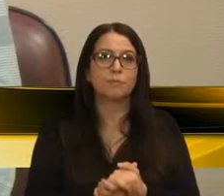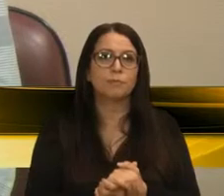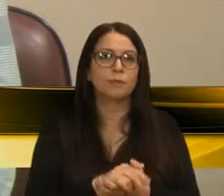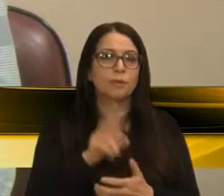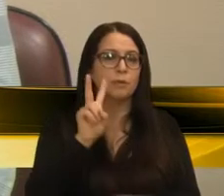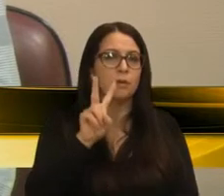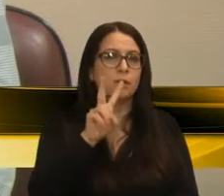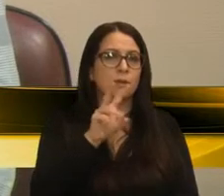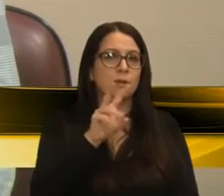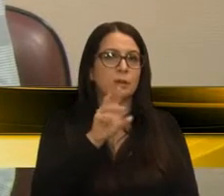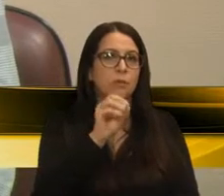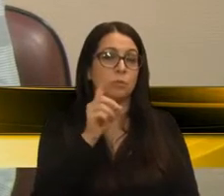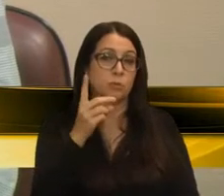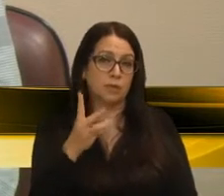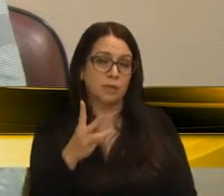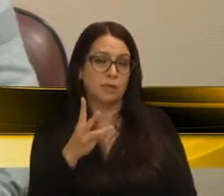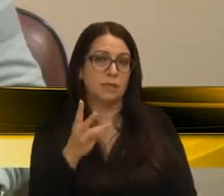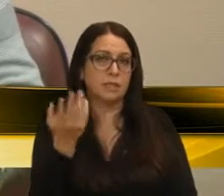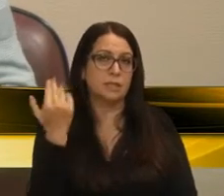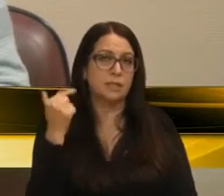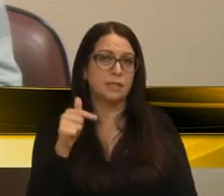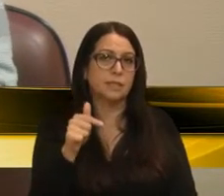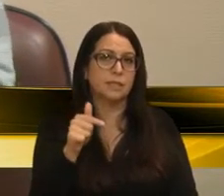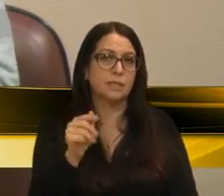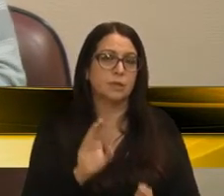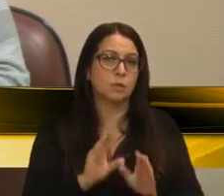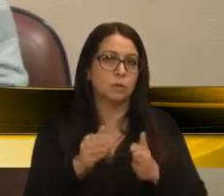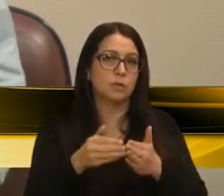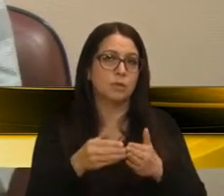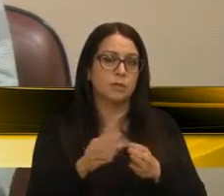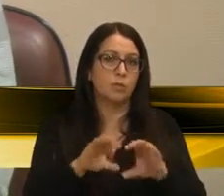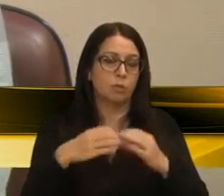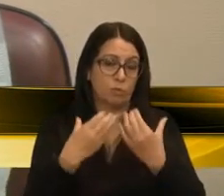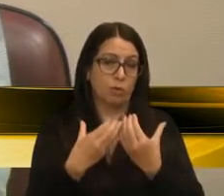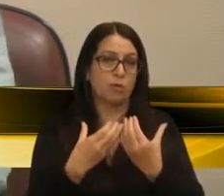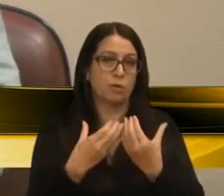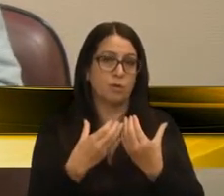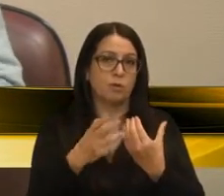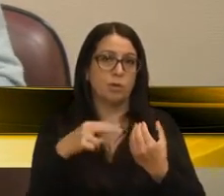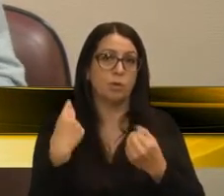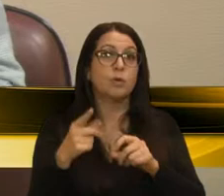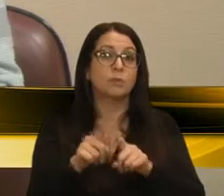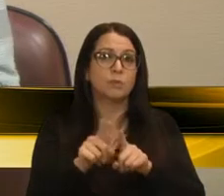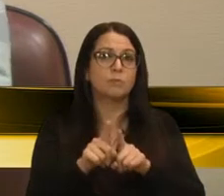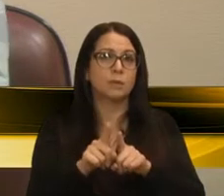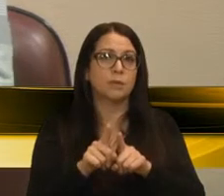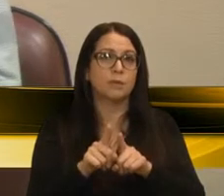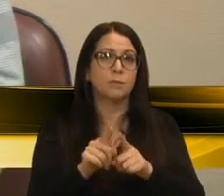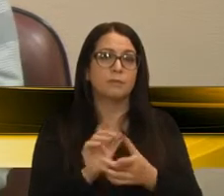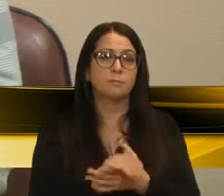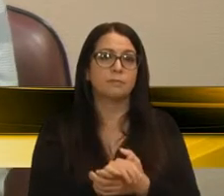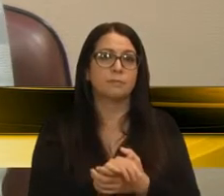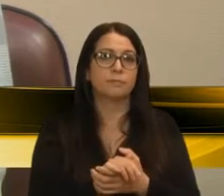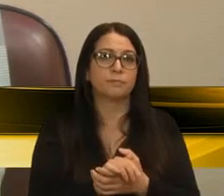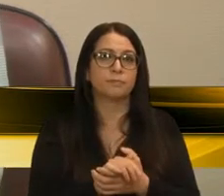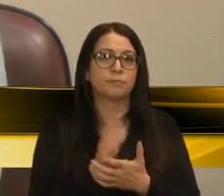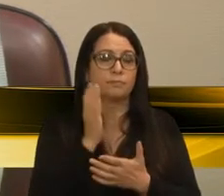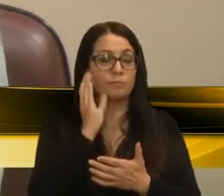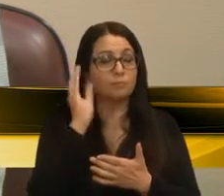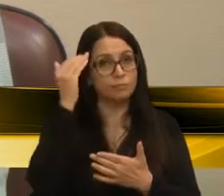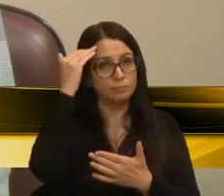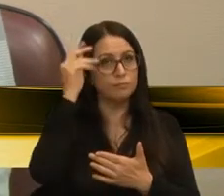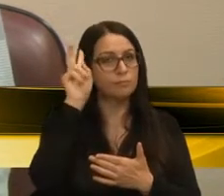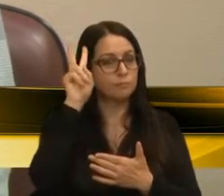lembro em 2013, em função da comissão comunitária, nós também tínhamos deixado, vereador Felipe, acho que você